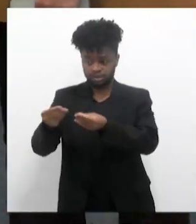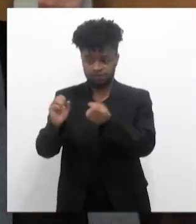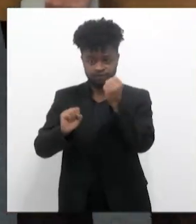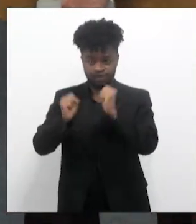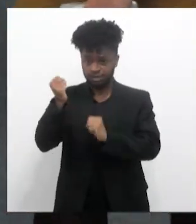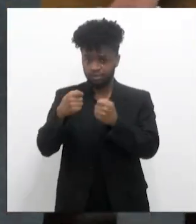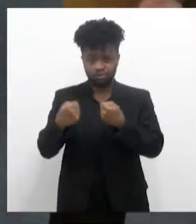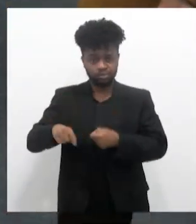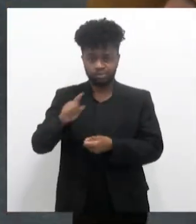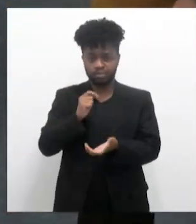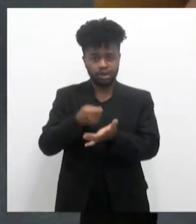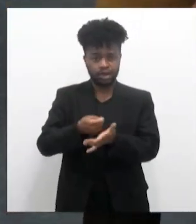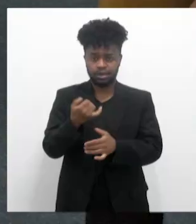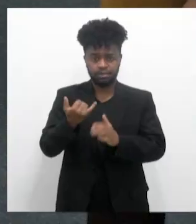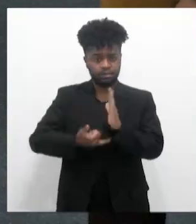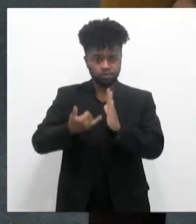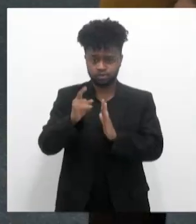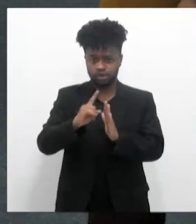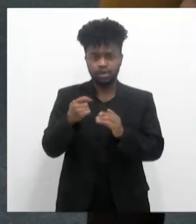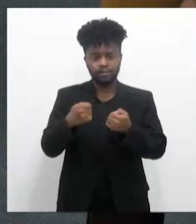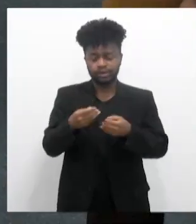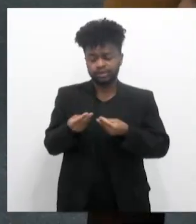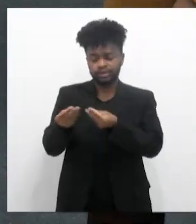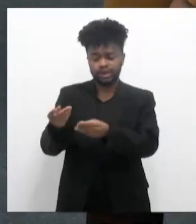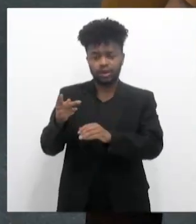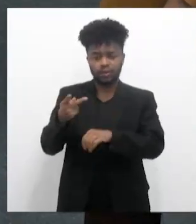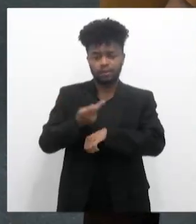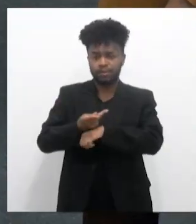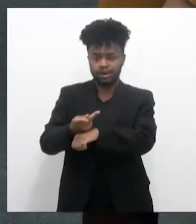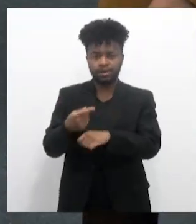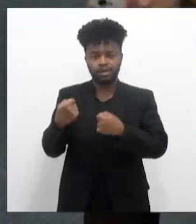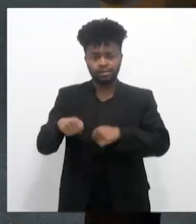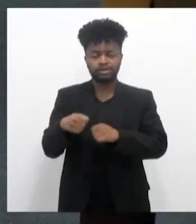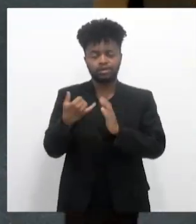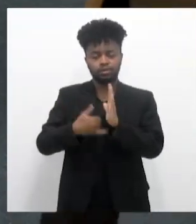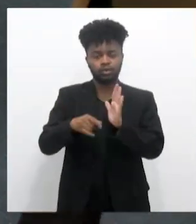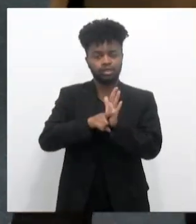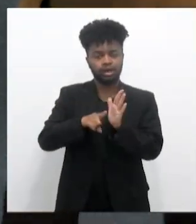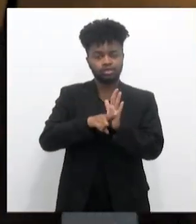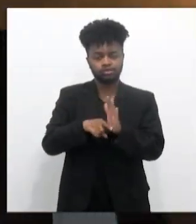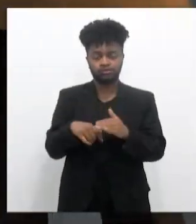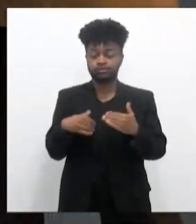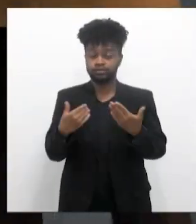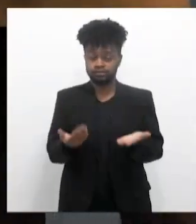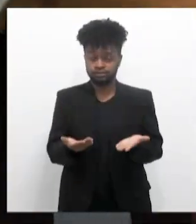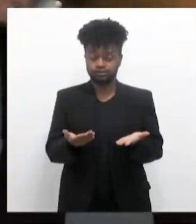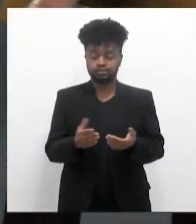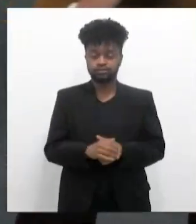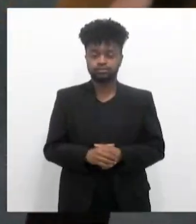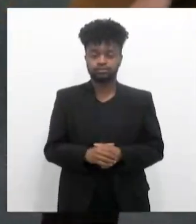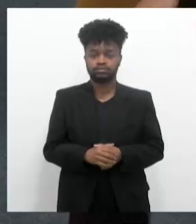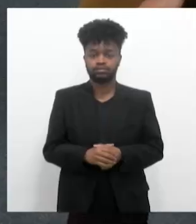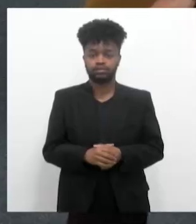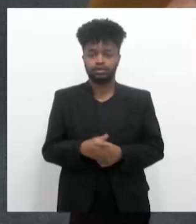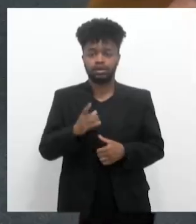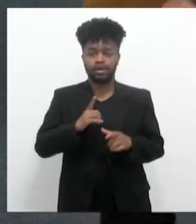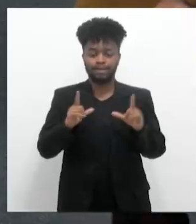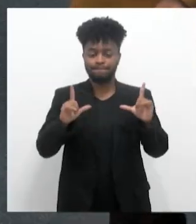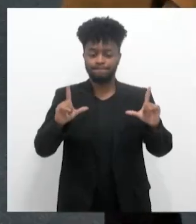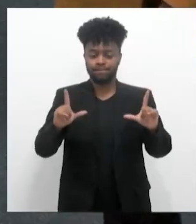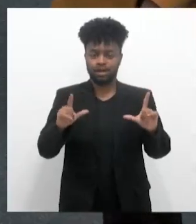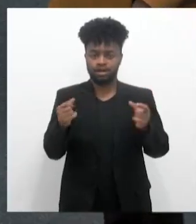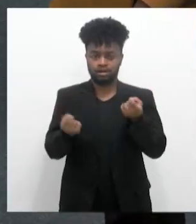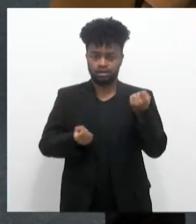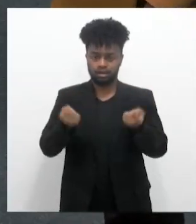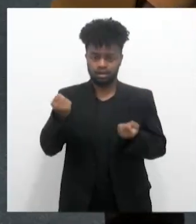pagar imposto, tem que ganhar um prêmio. Tem que ter um imposto negativo, a favor. E aqui, essas placas dos